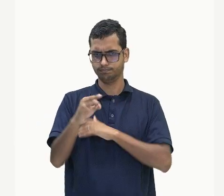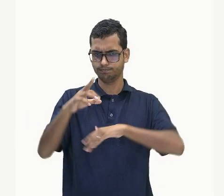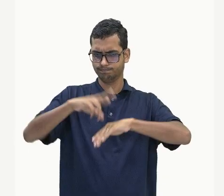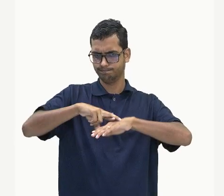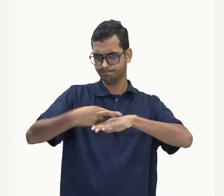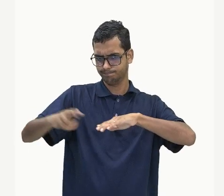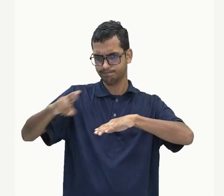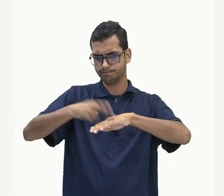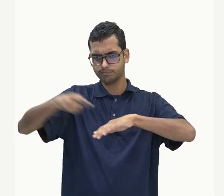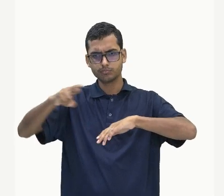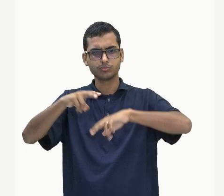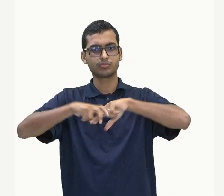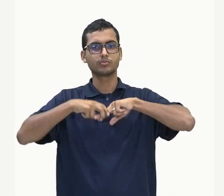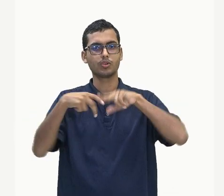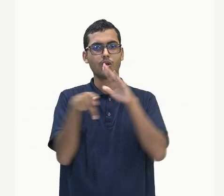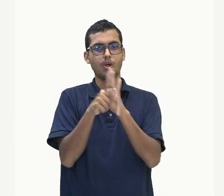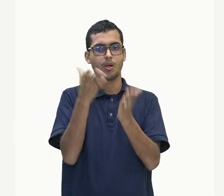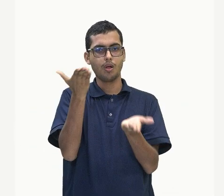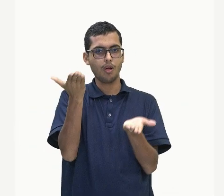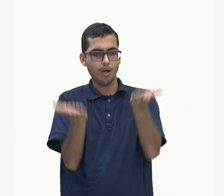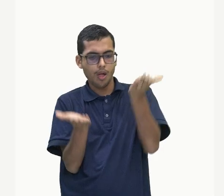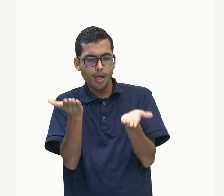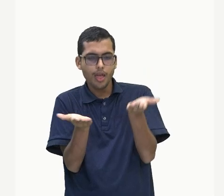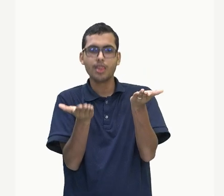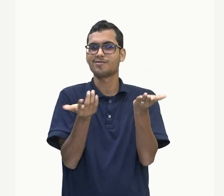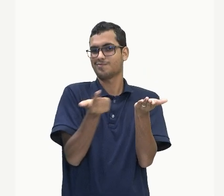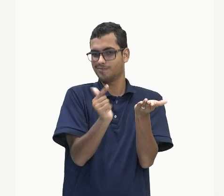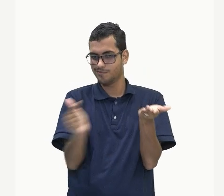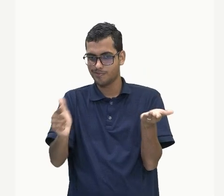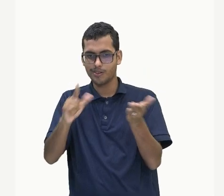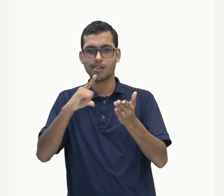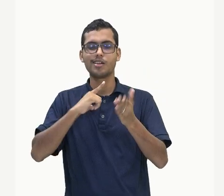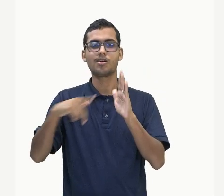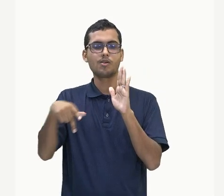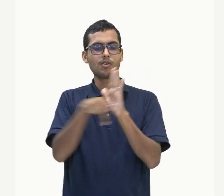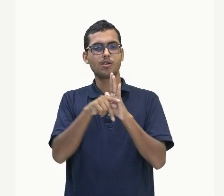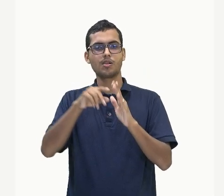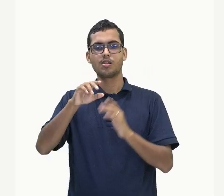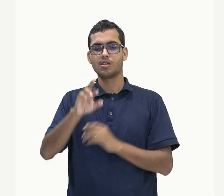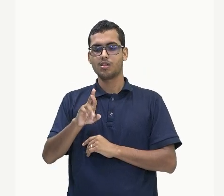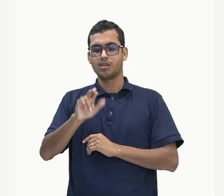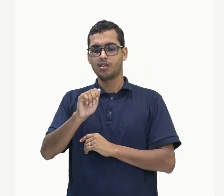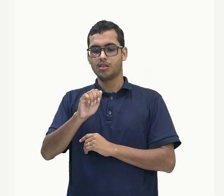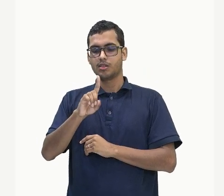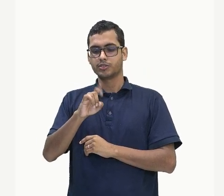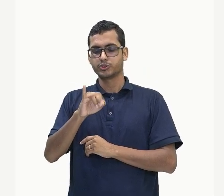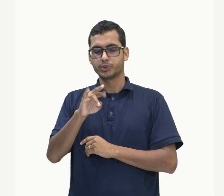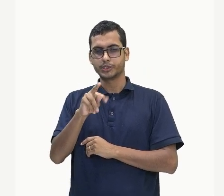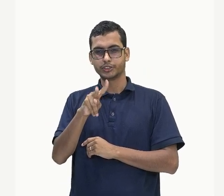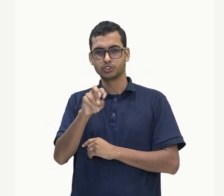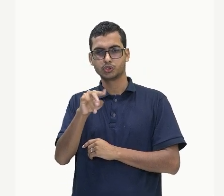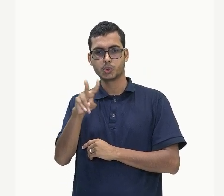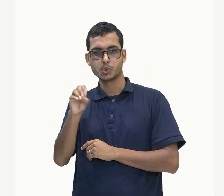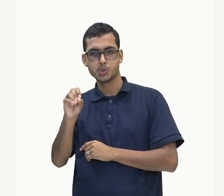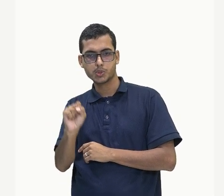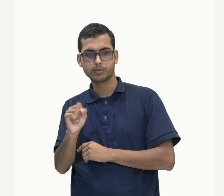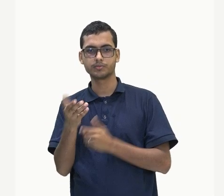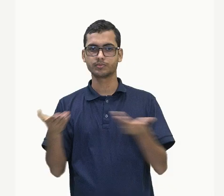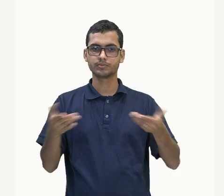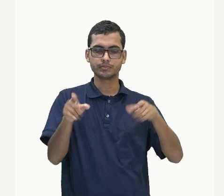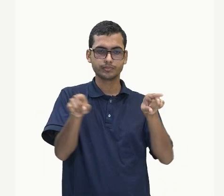da sua instabilidade, nós chamamos esses elementos de radioativos. Já a radiação em si é aquilo que